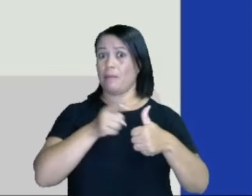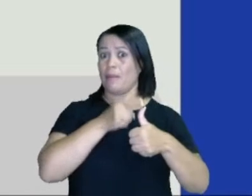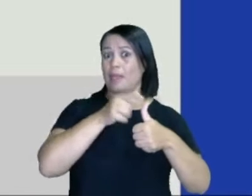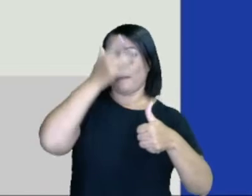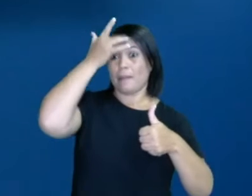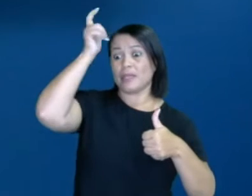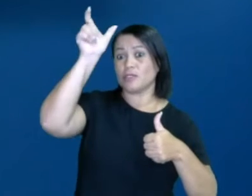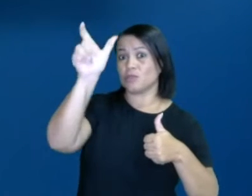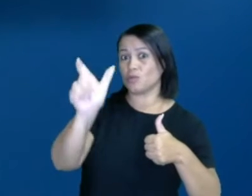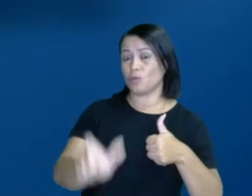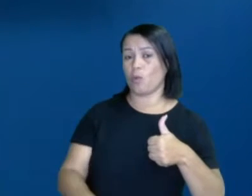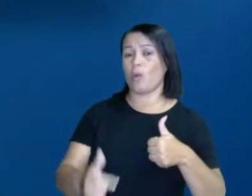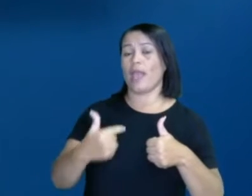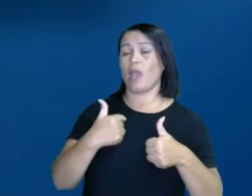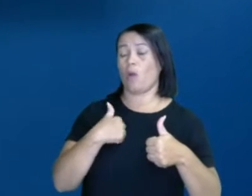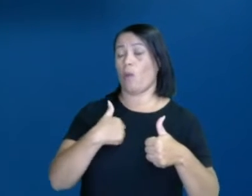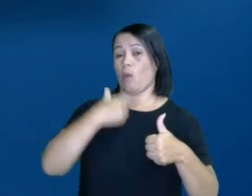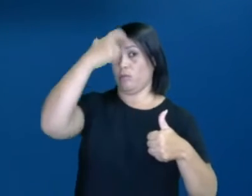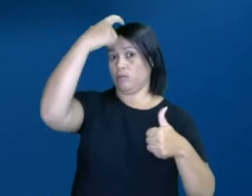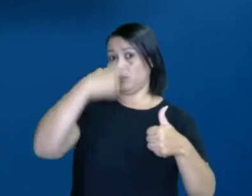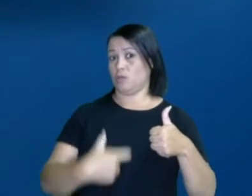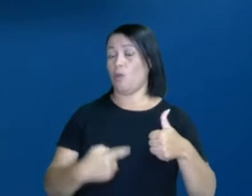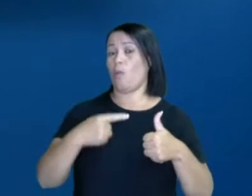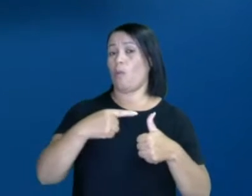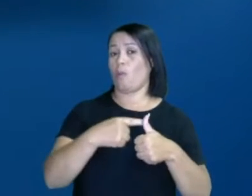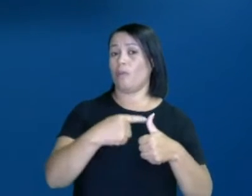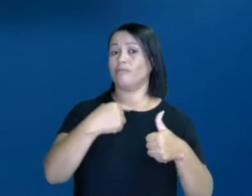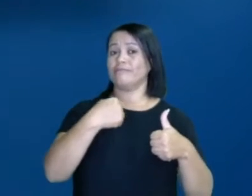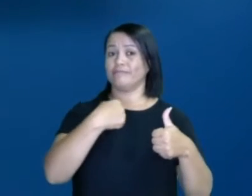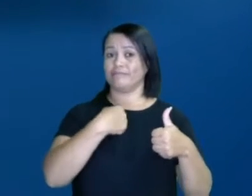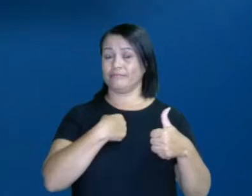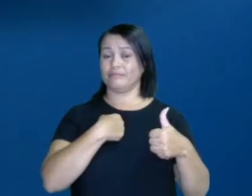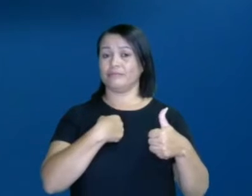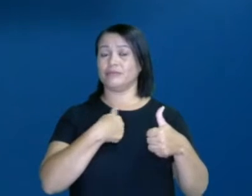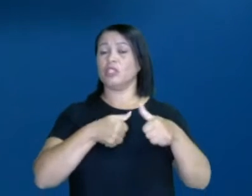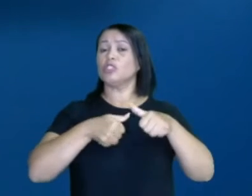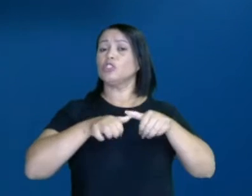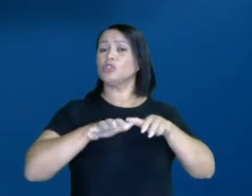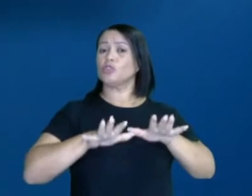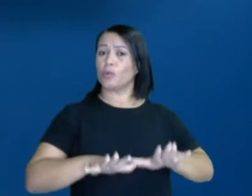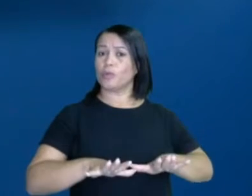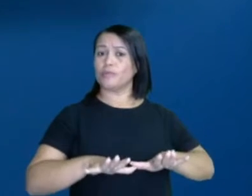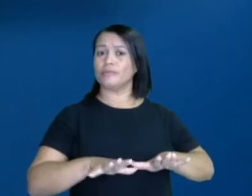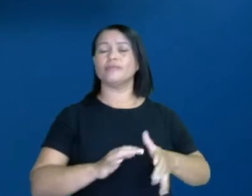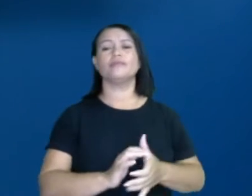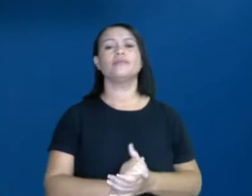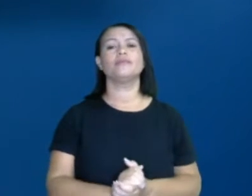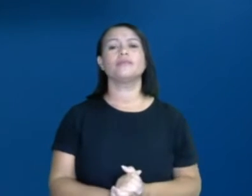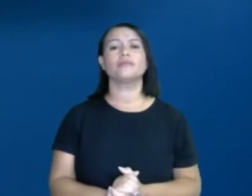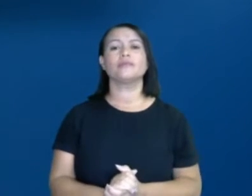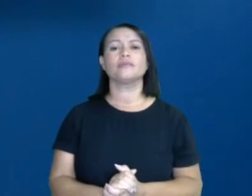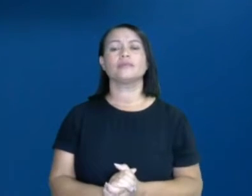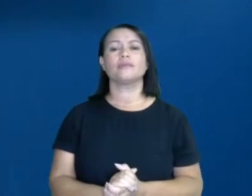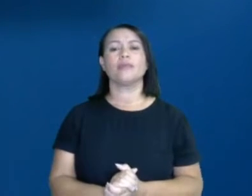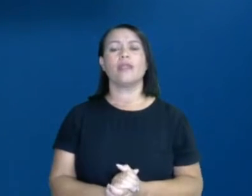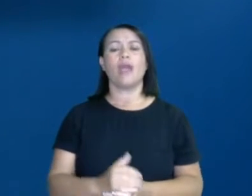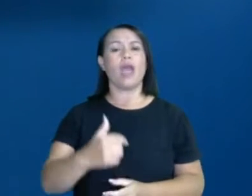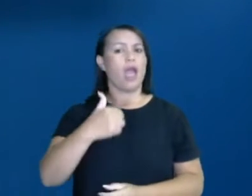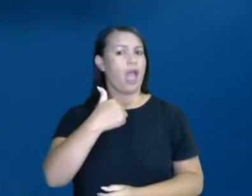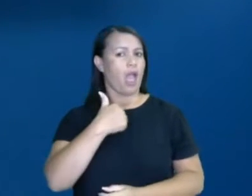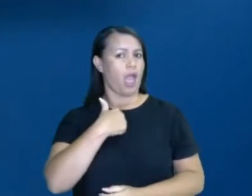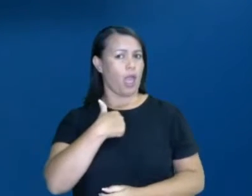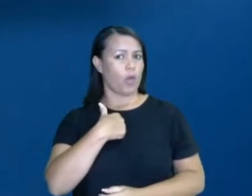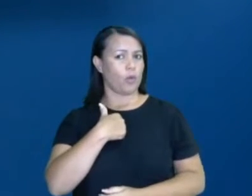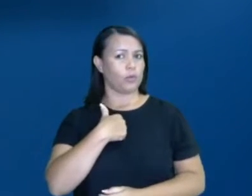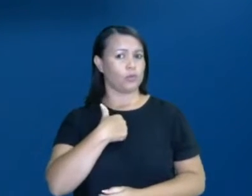primeira pessoa, estou, como a gente aprendeu na aula passada, do verbo estar. E eu